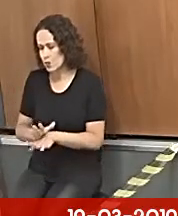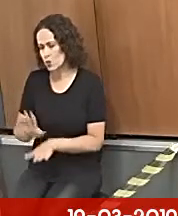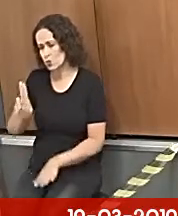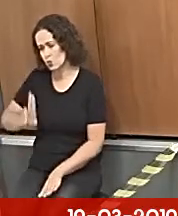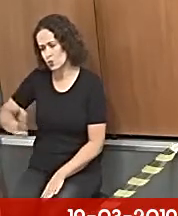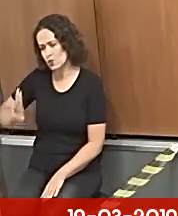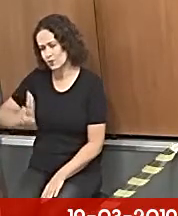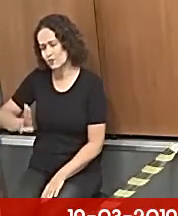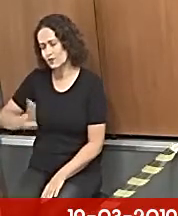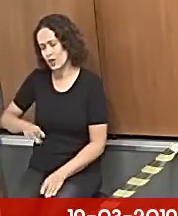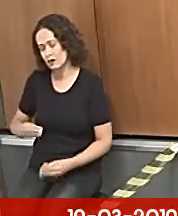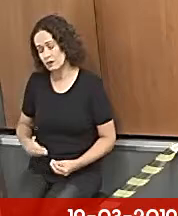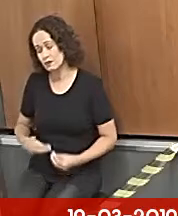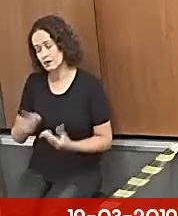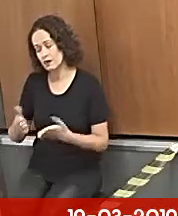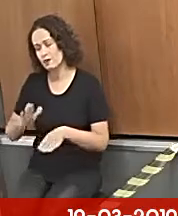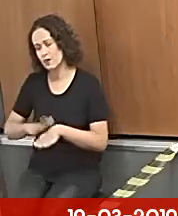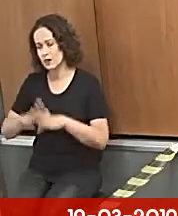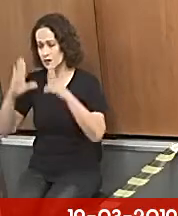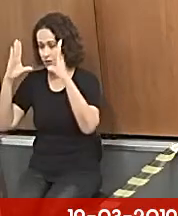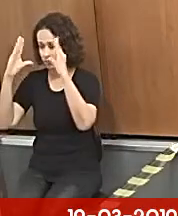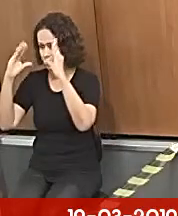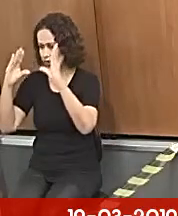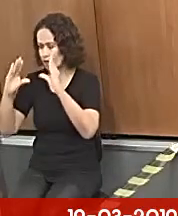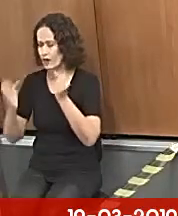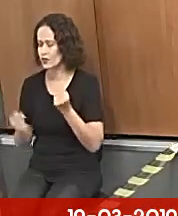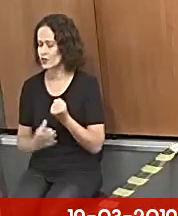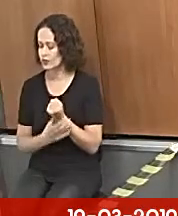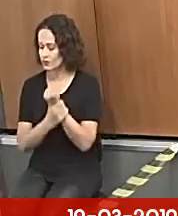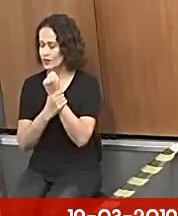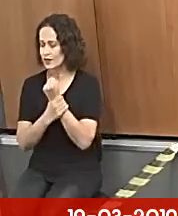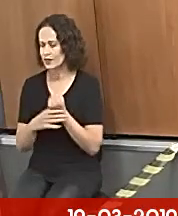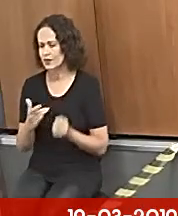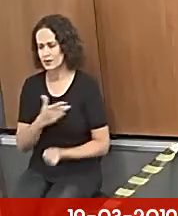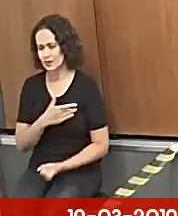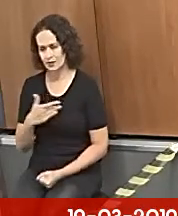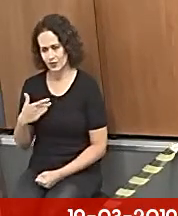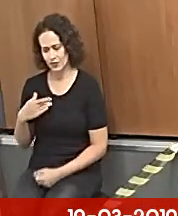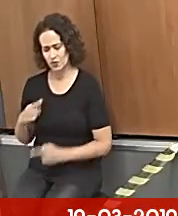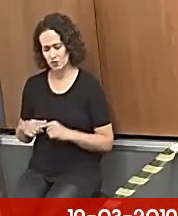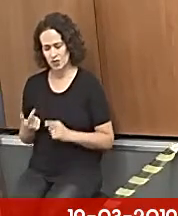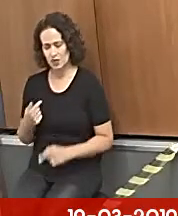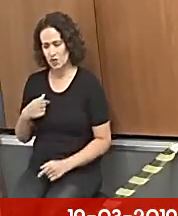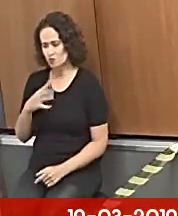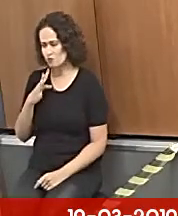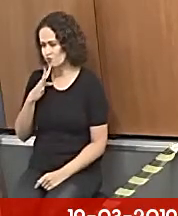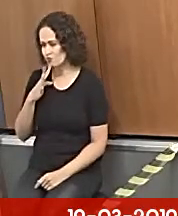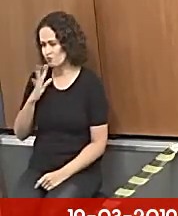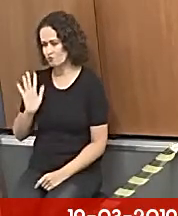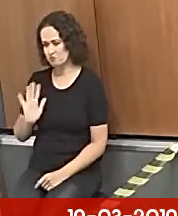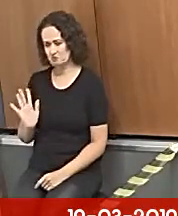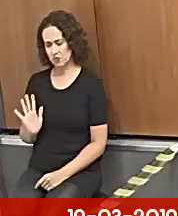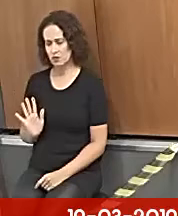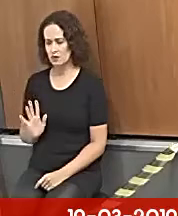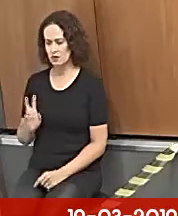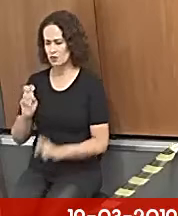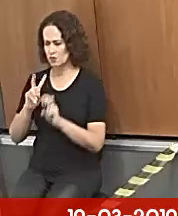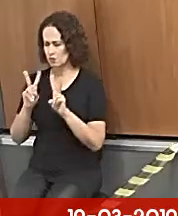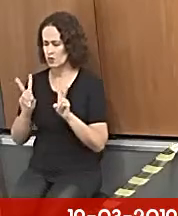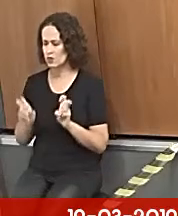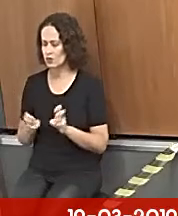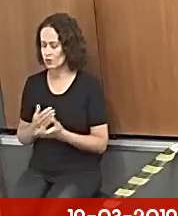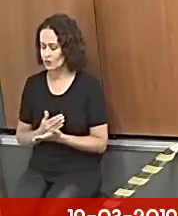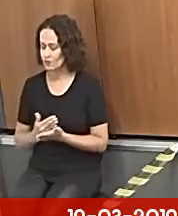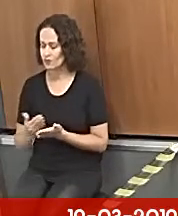maior tranqüilidade segurança e saúde não discute mas eu nem conhecia do assunto junto ao mar trouxe o assunto eu passei a